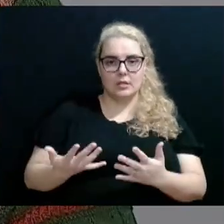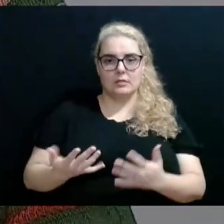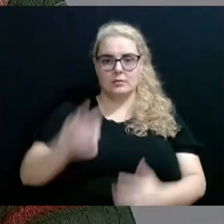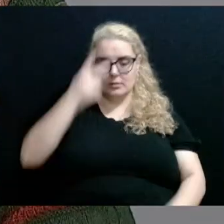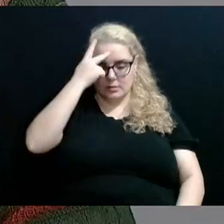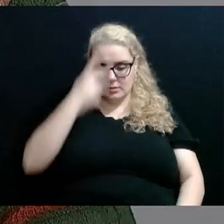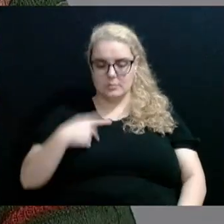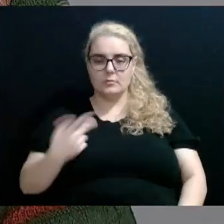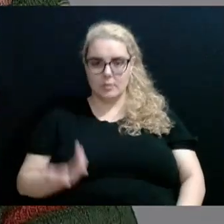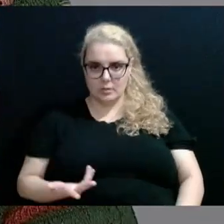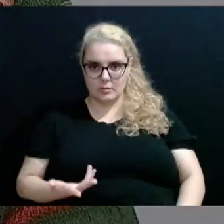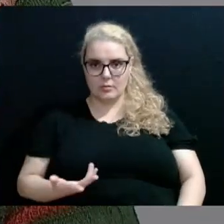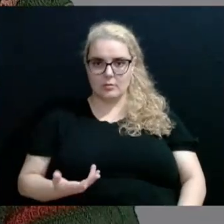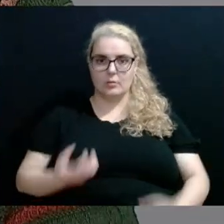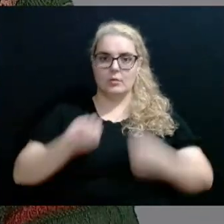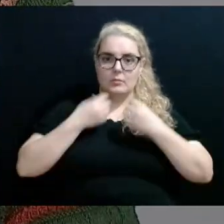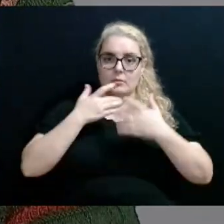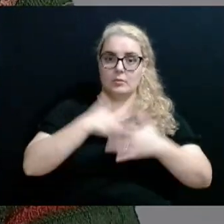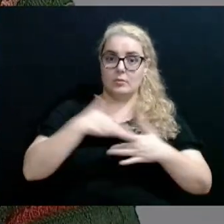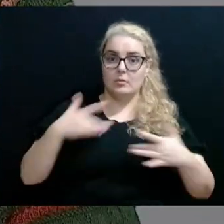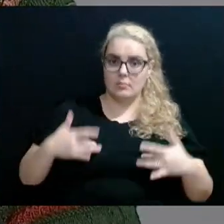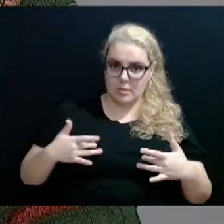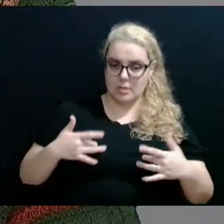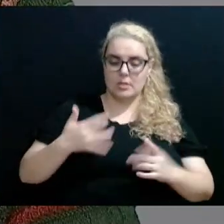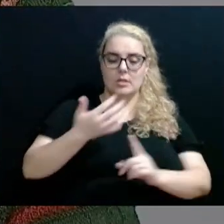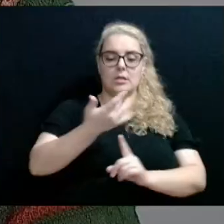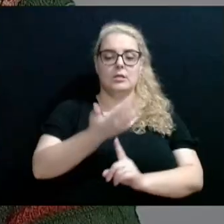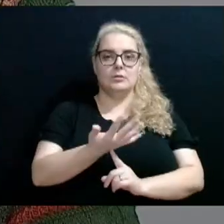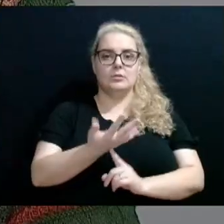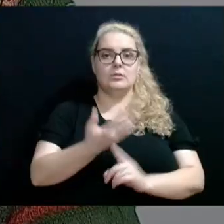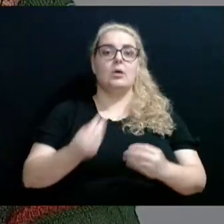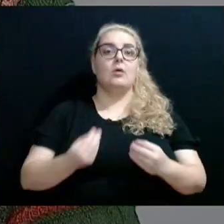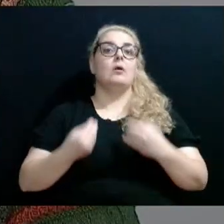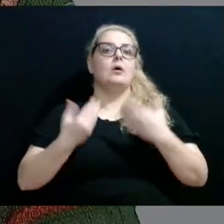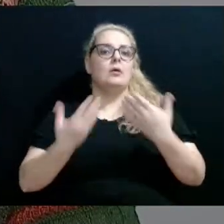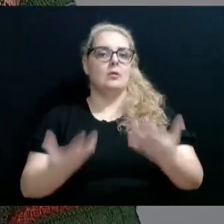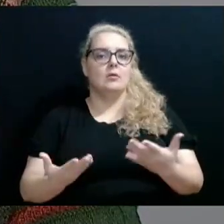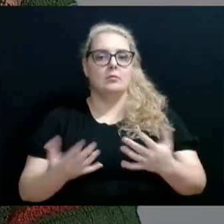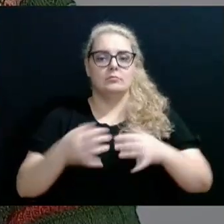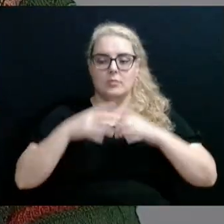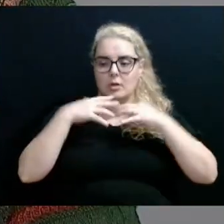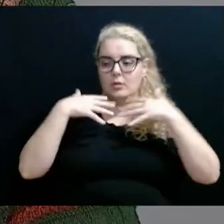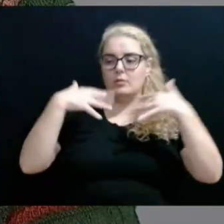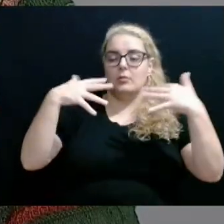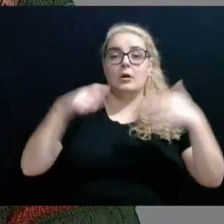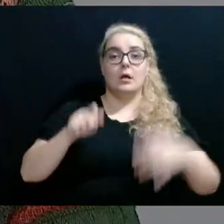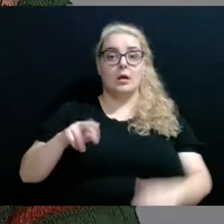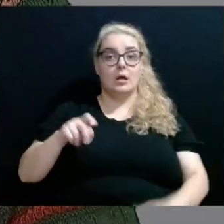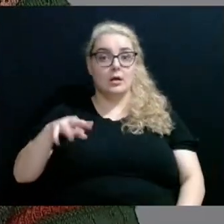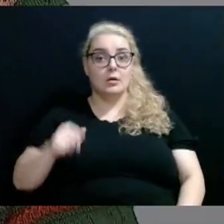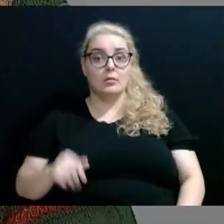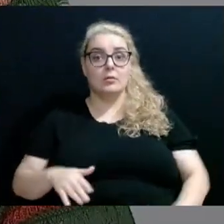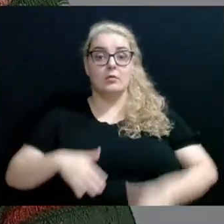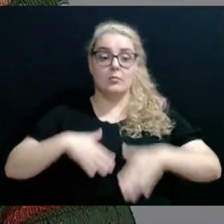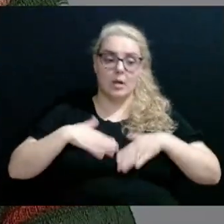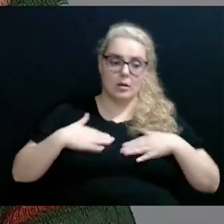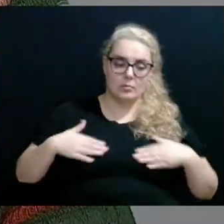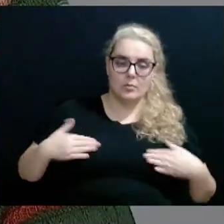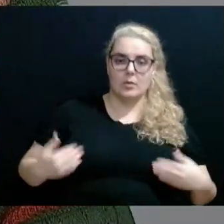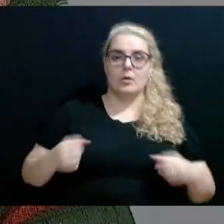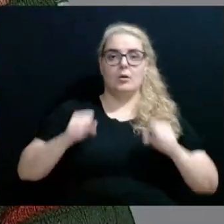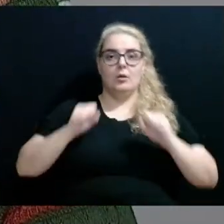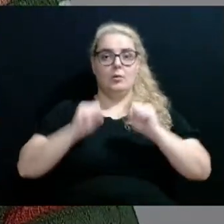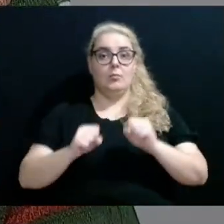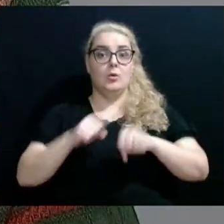e no seu bem-estar. E as velas, elas trazem isso, com os aromas, né? Com a tranquilidade, com você poder ter um